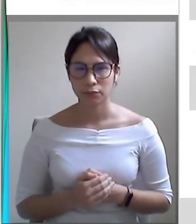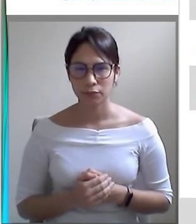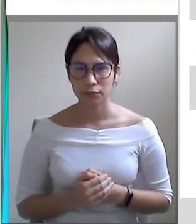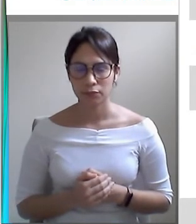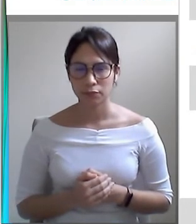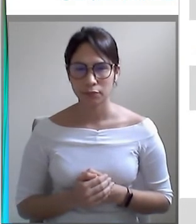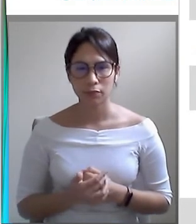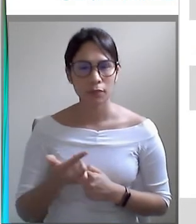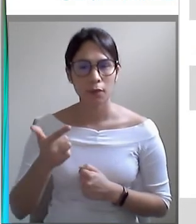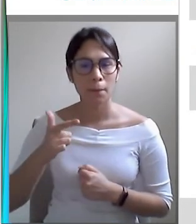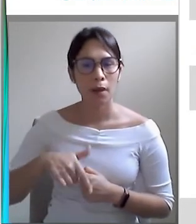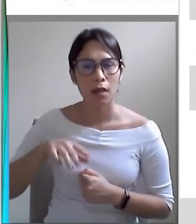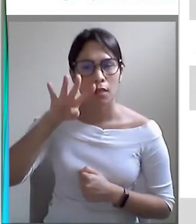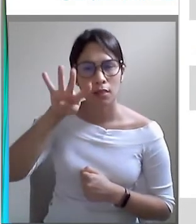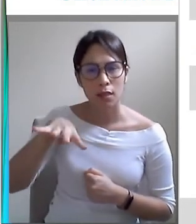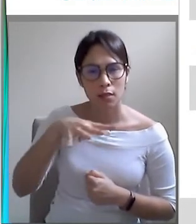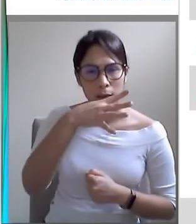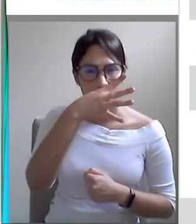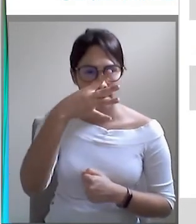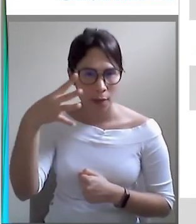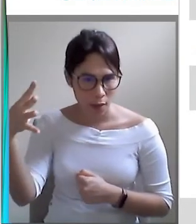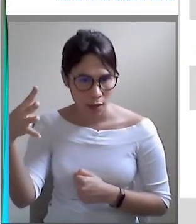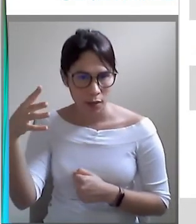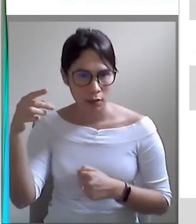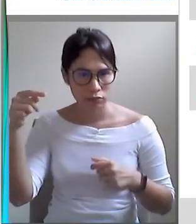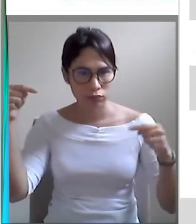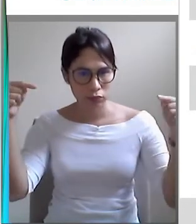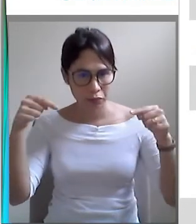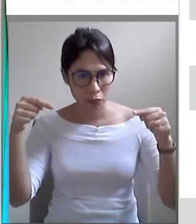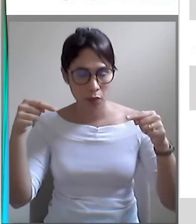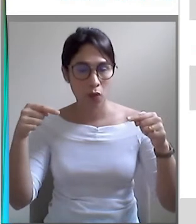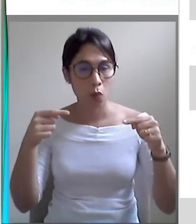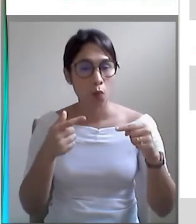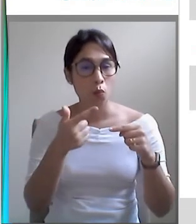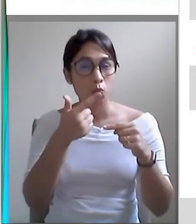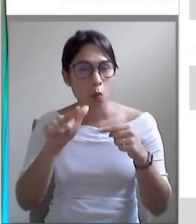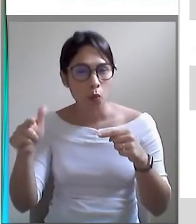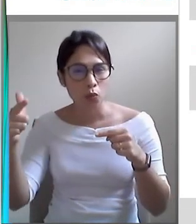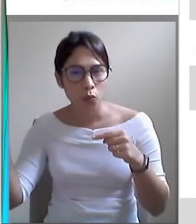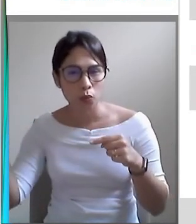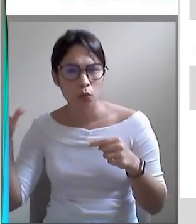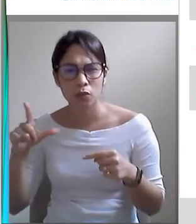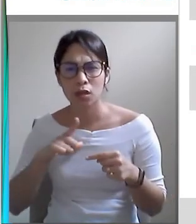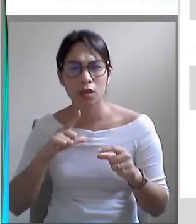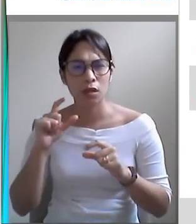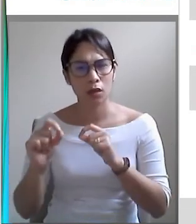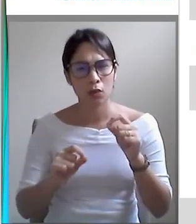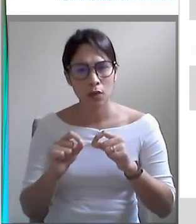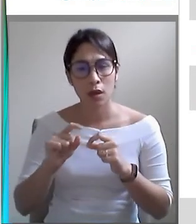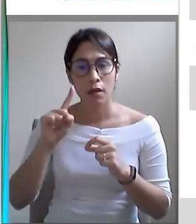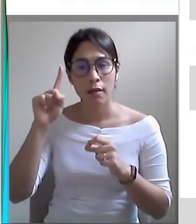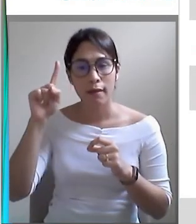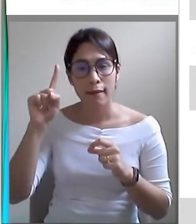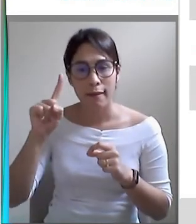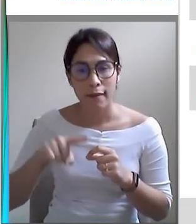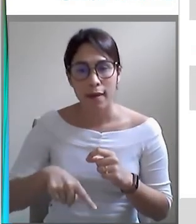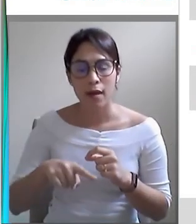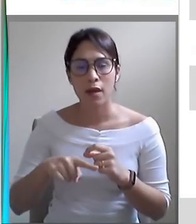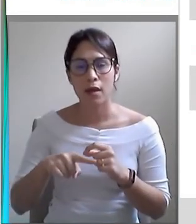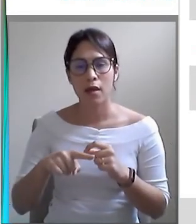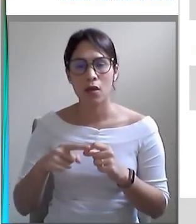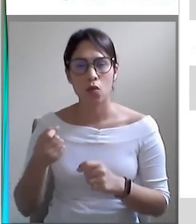Nesta tabela e nas tabelas a seguir, estão discriminados os valores normais para exames de rotina em